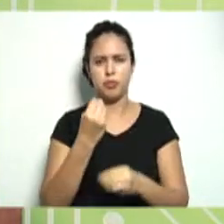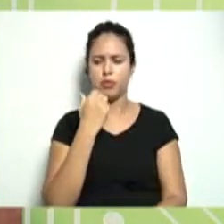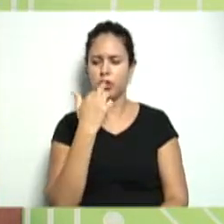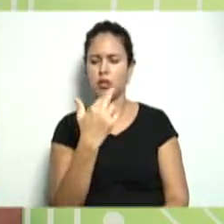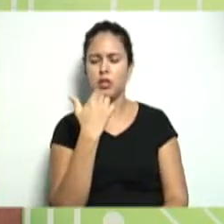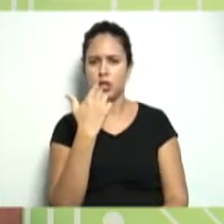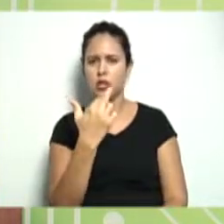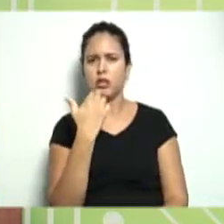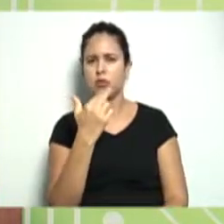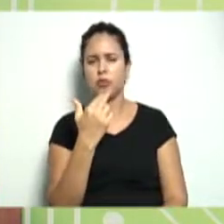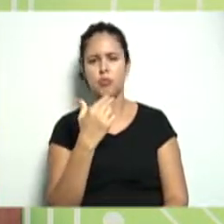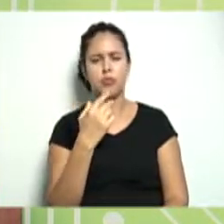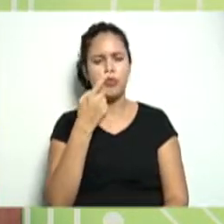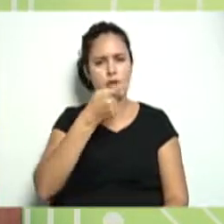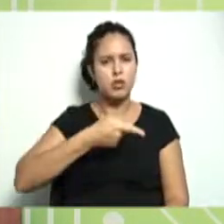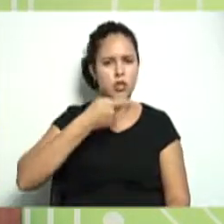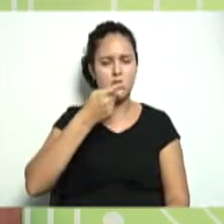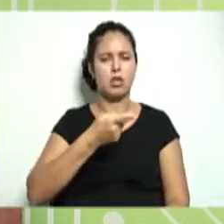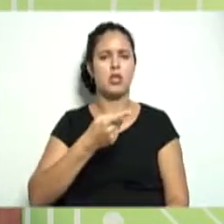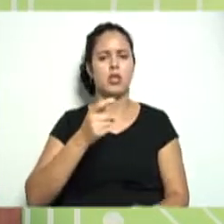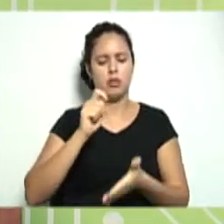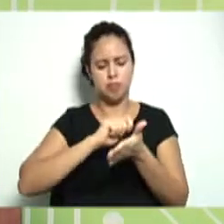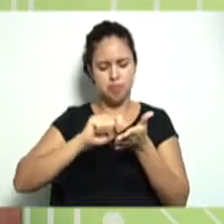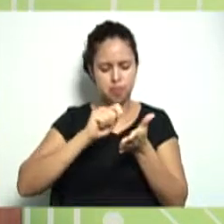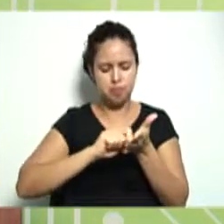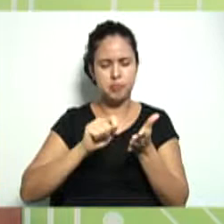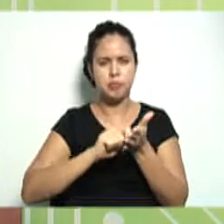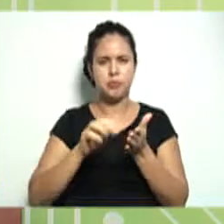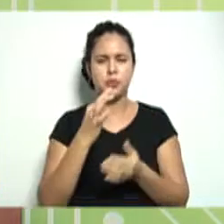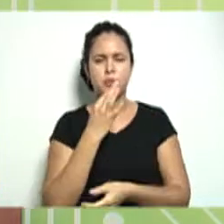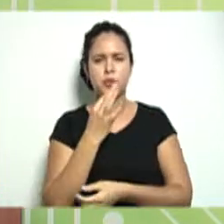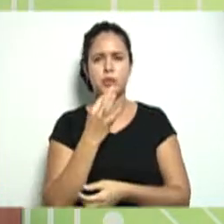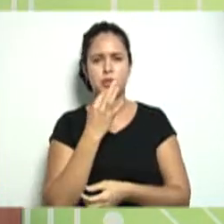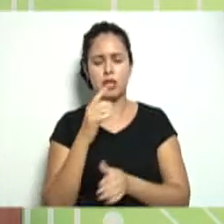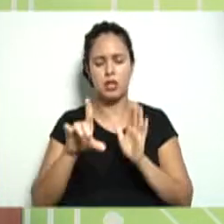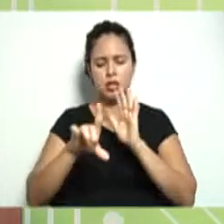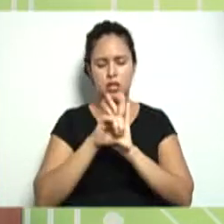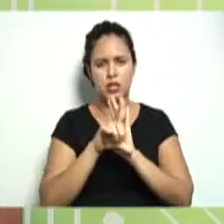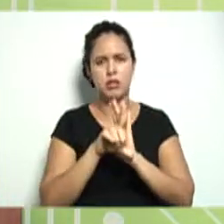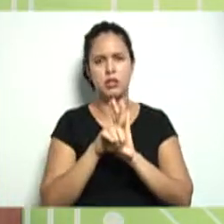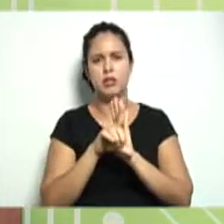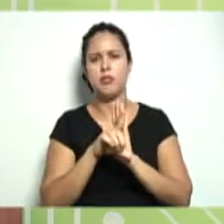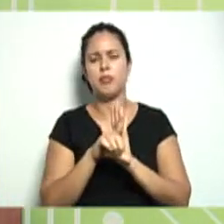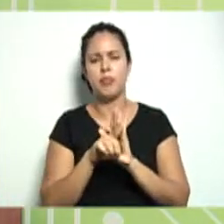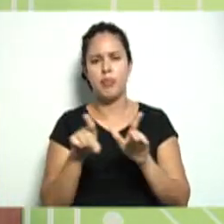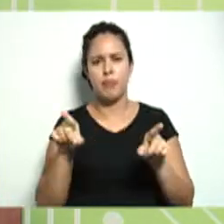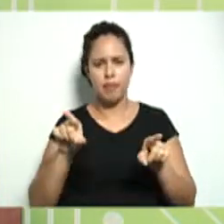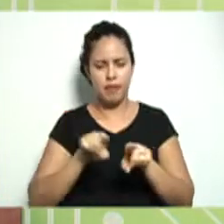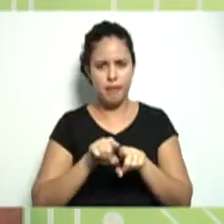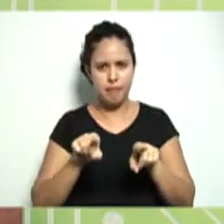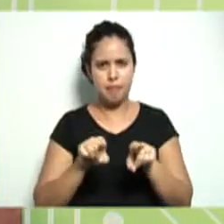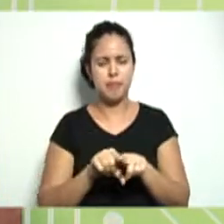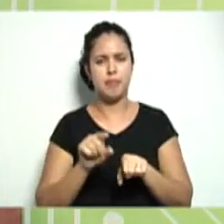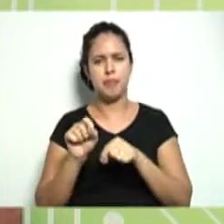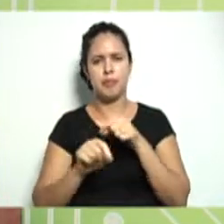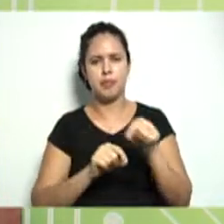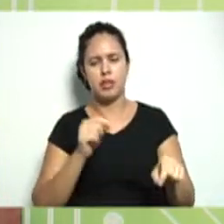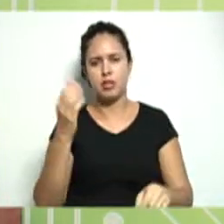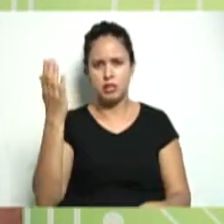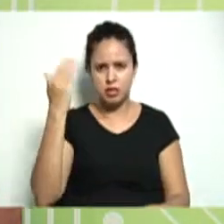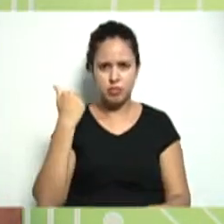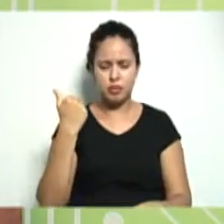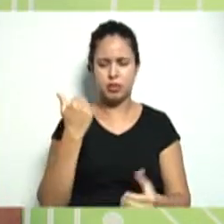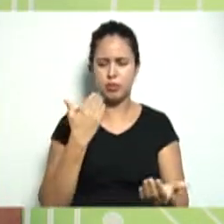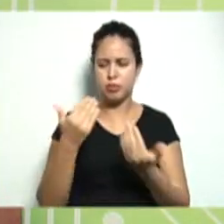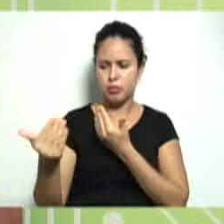idioma, saber escrever, ele precisava ter conhecimento de leis, ele precisava também saber conversar